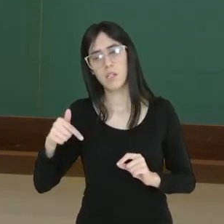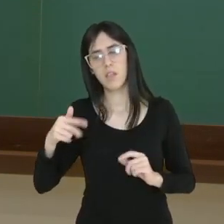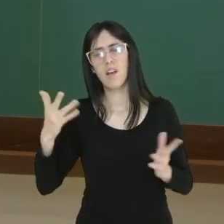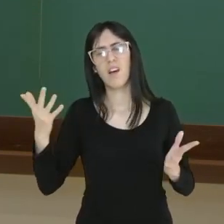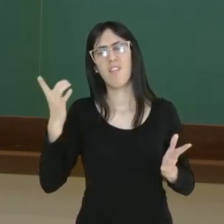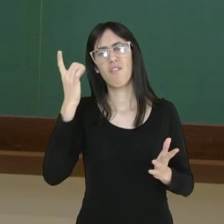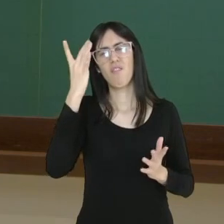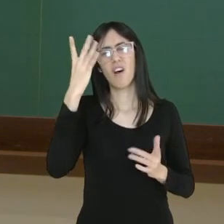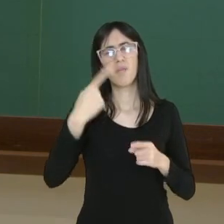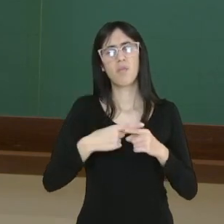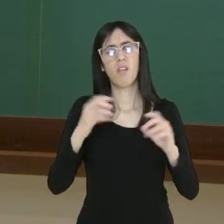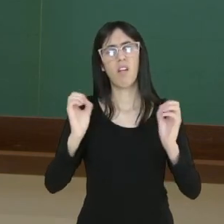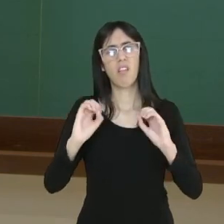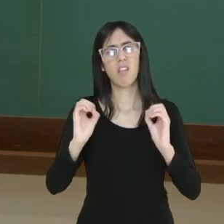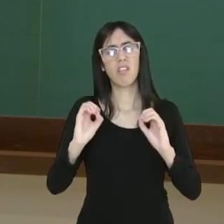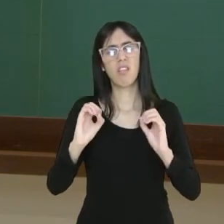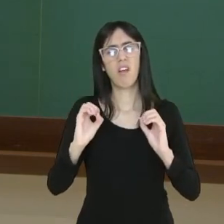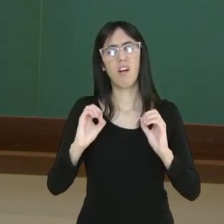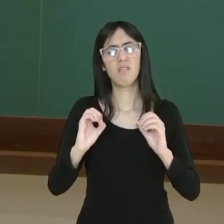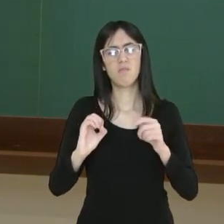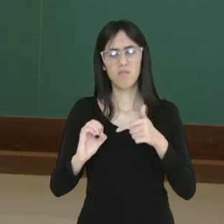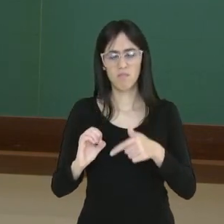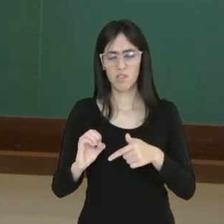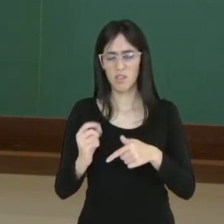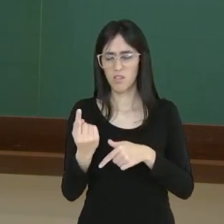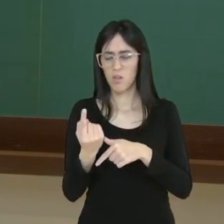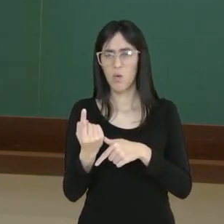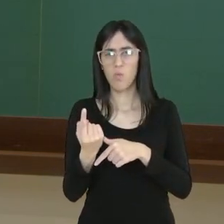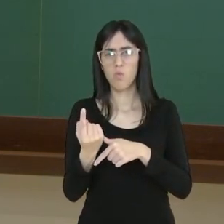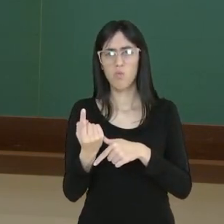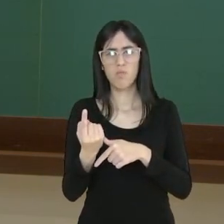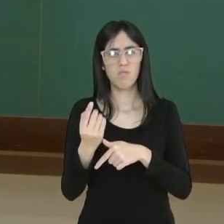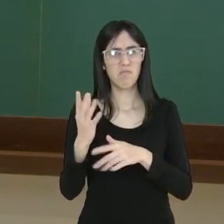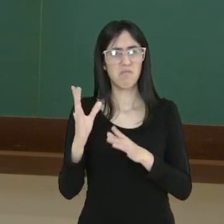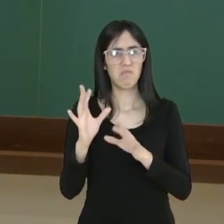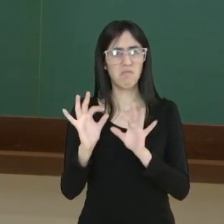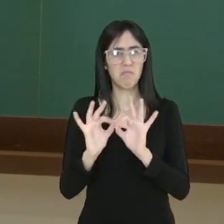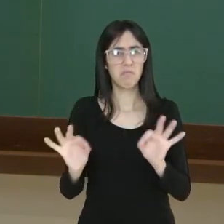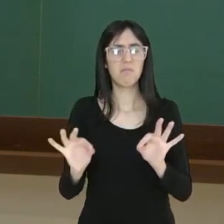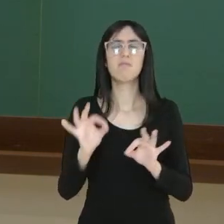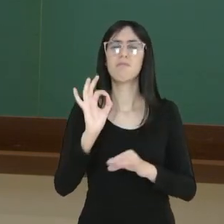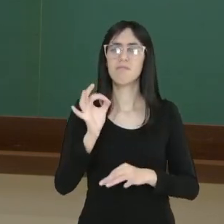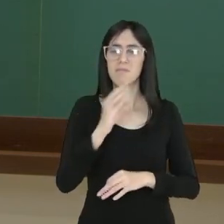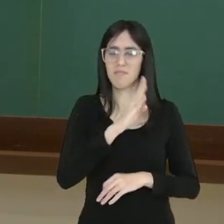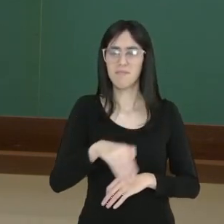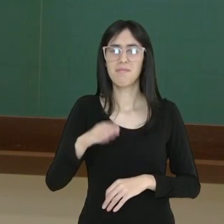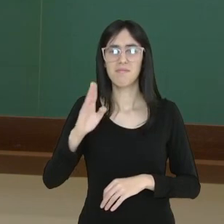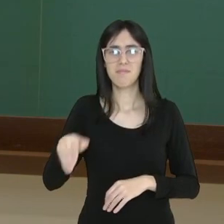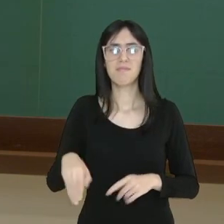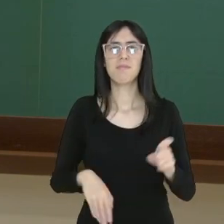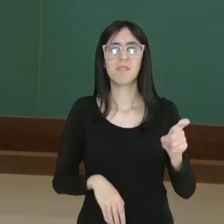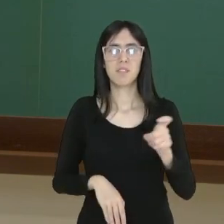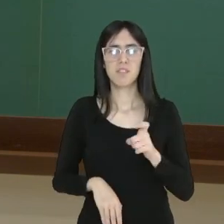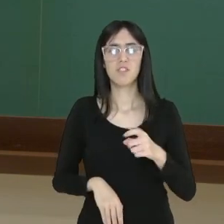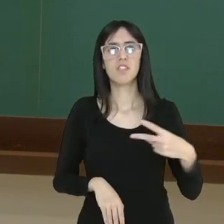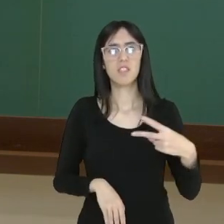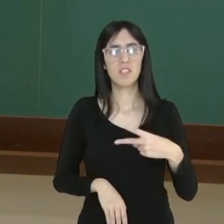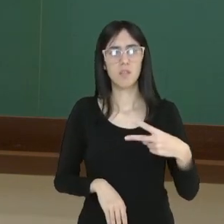não tem nada aqui, significa que o expoente é 1. Sim, cortou, cortou, meu x é igual a 1.